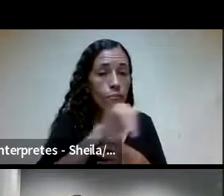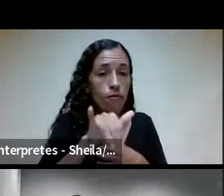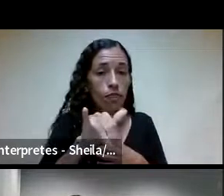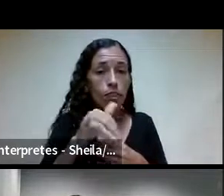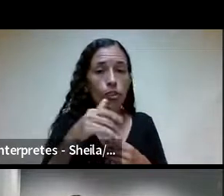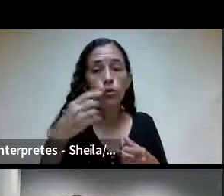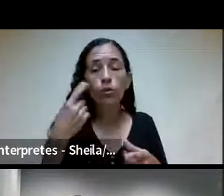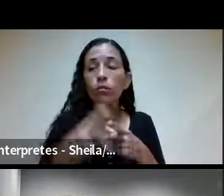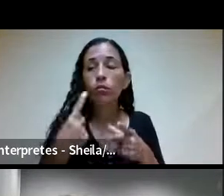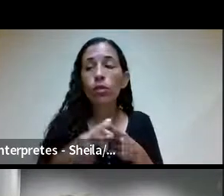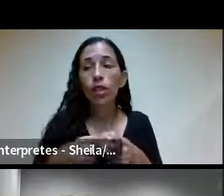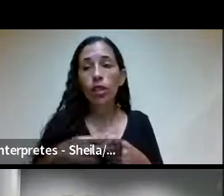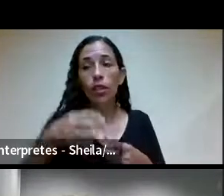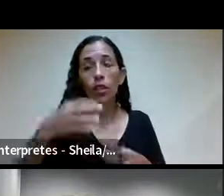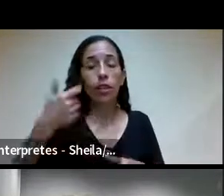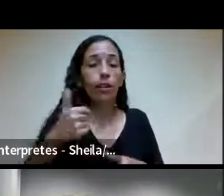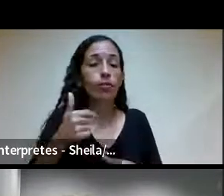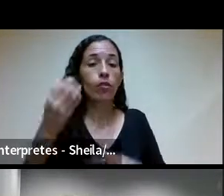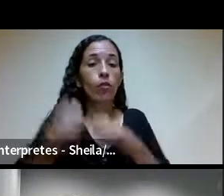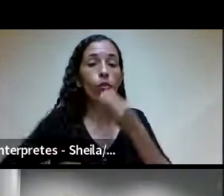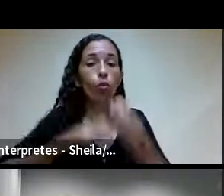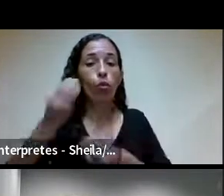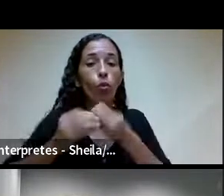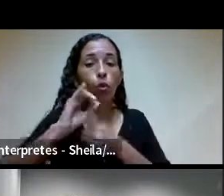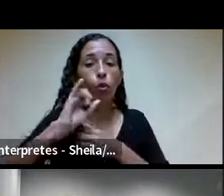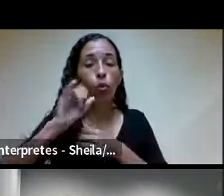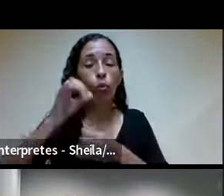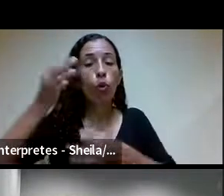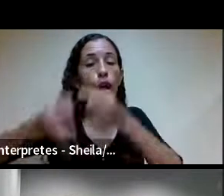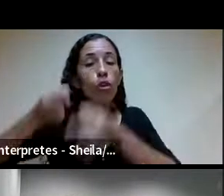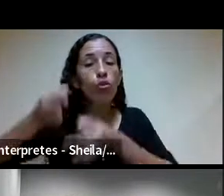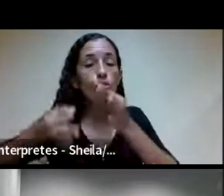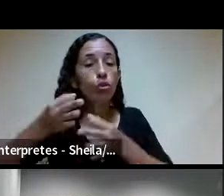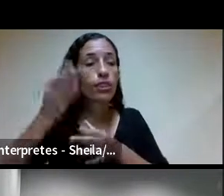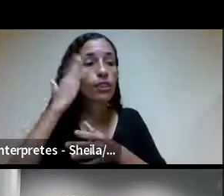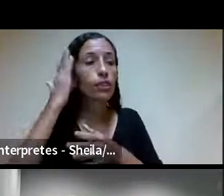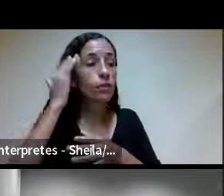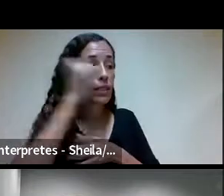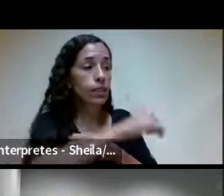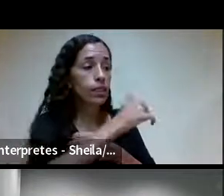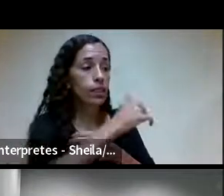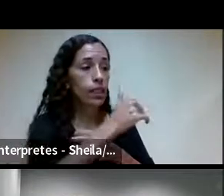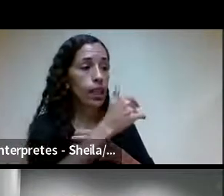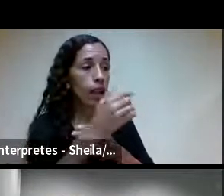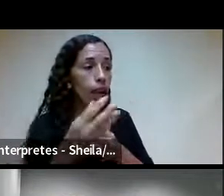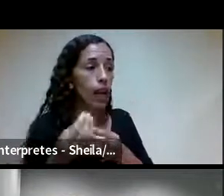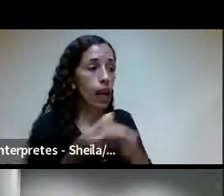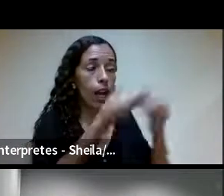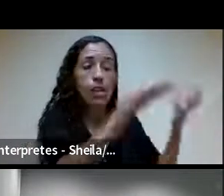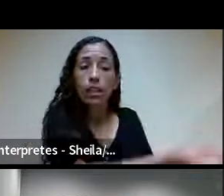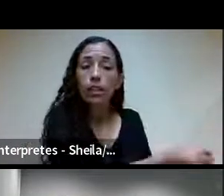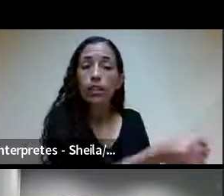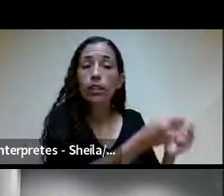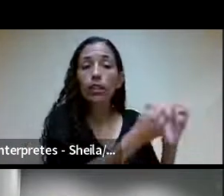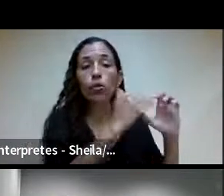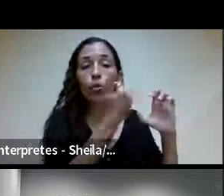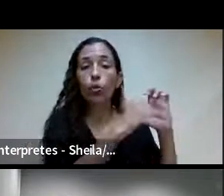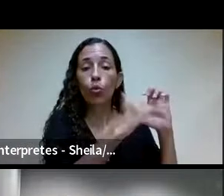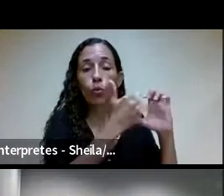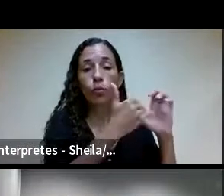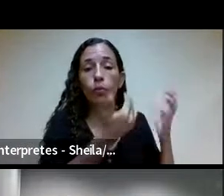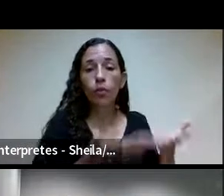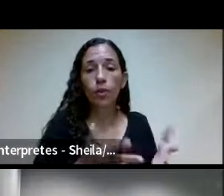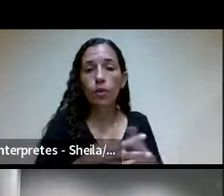dispositivo antedito e impôs que a serventia judiciária deveria proceder à citação ou intimação